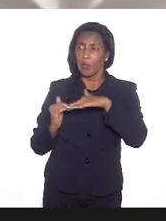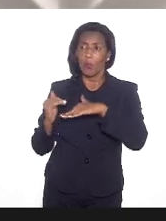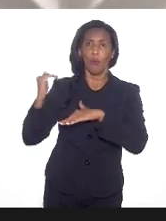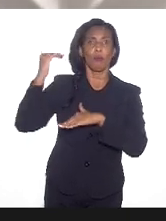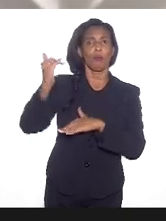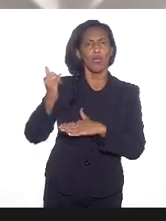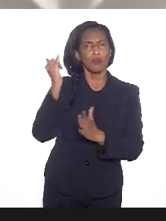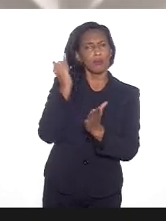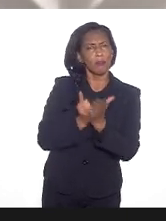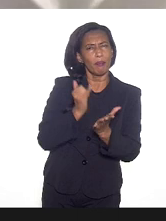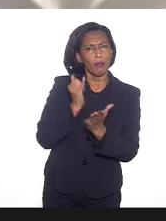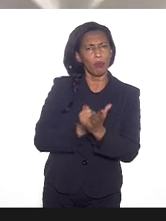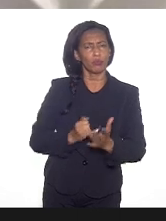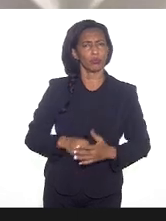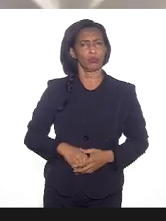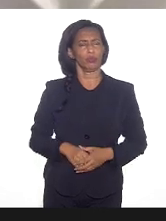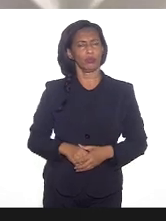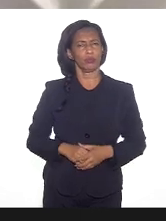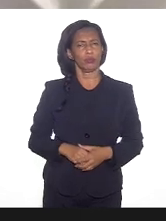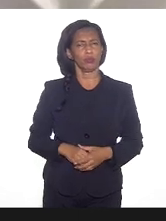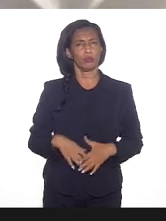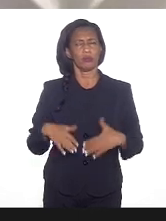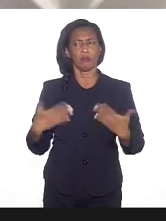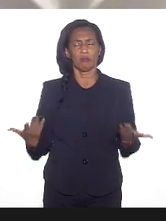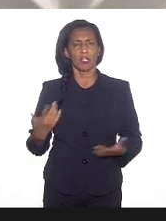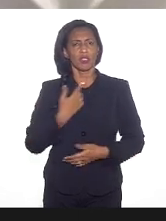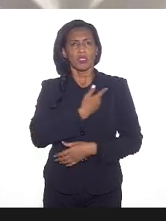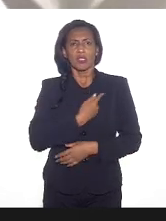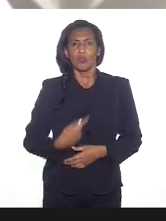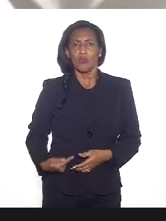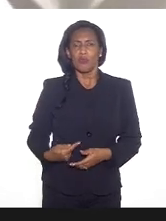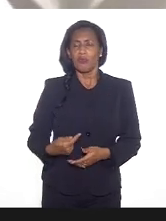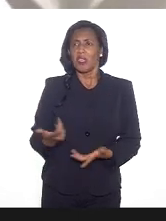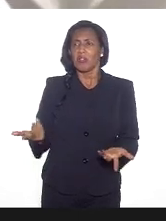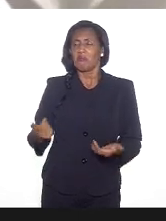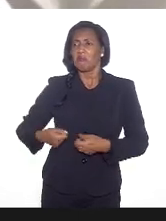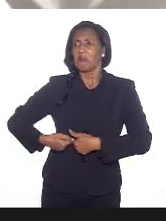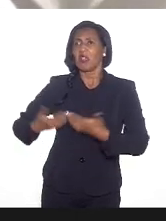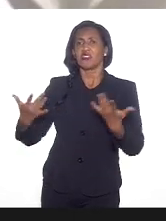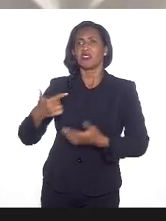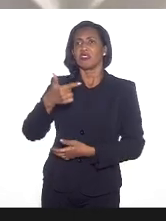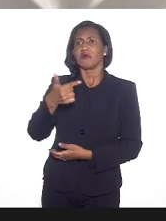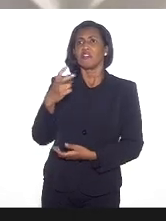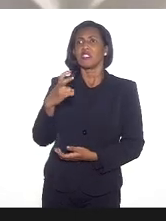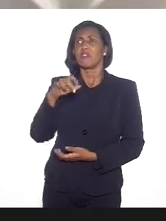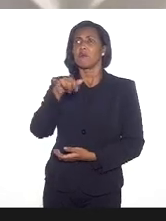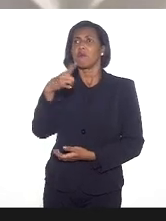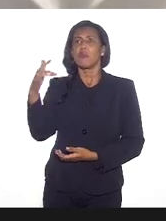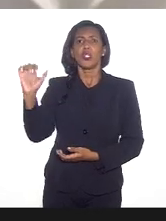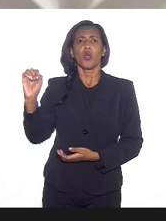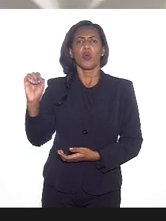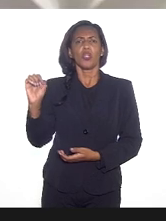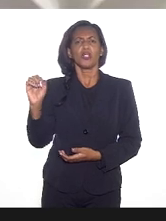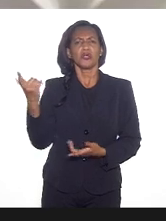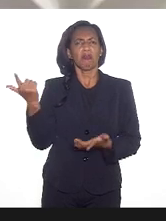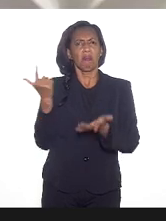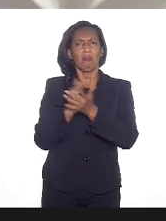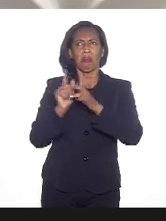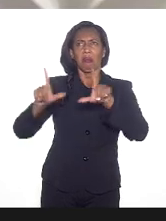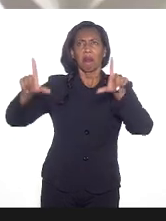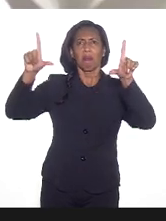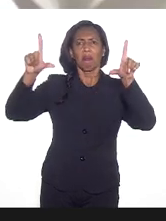da receita, né? Mas que desse governo que gasta 25 milhões em propaganda do Supera Rio,